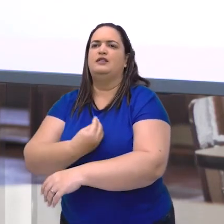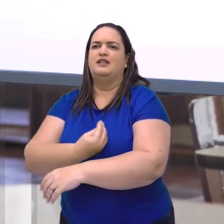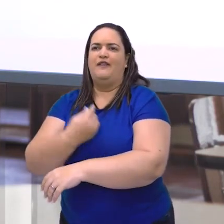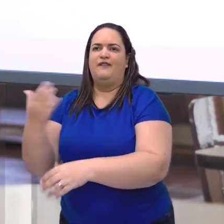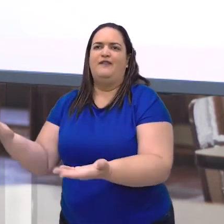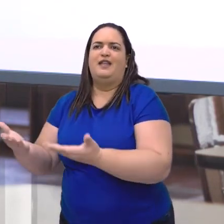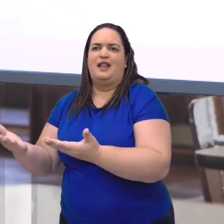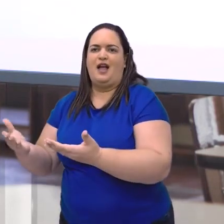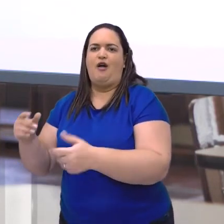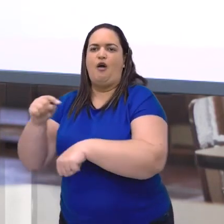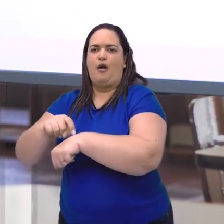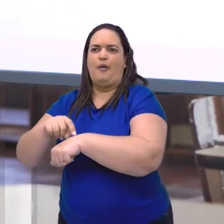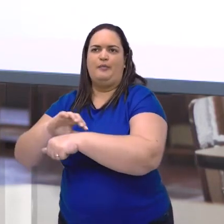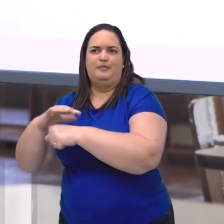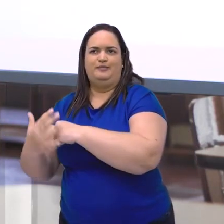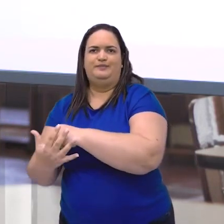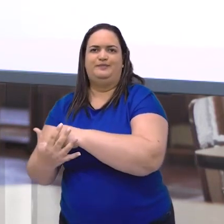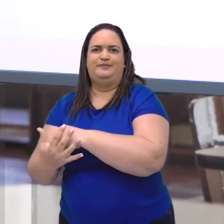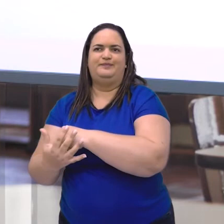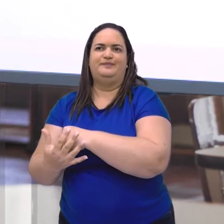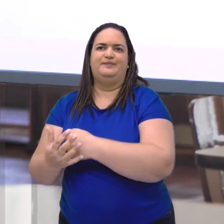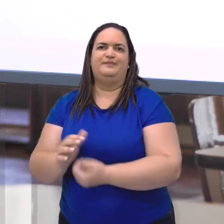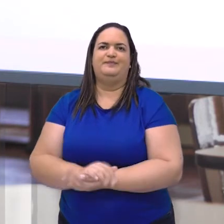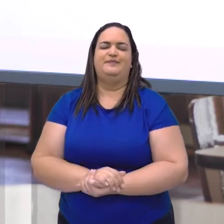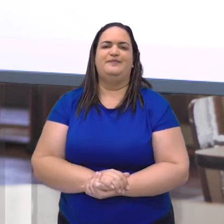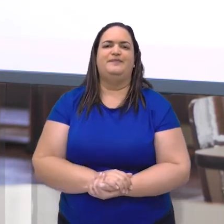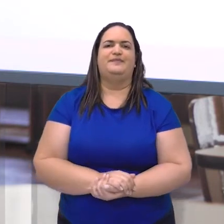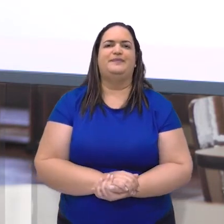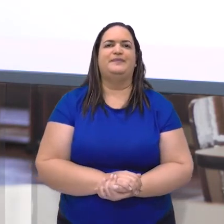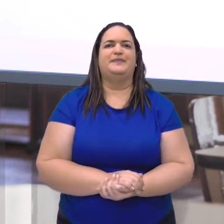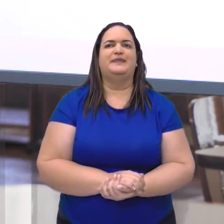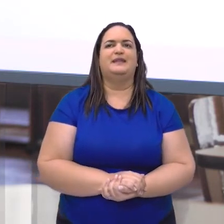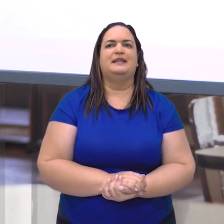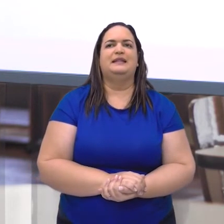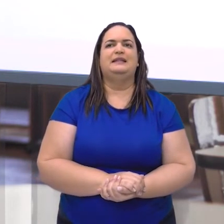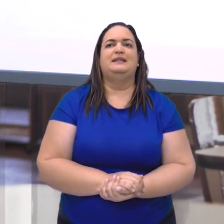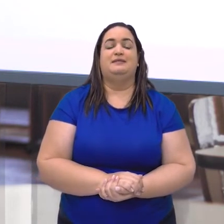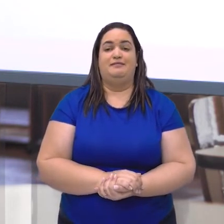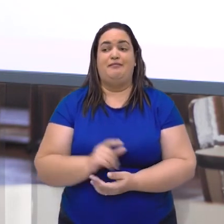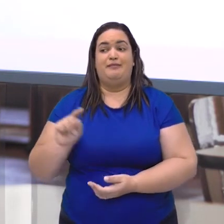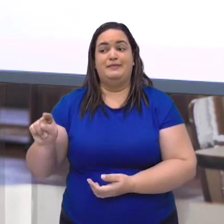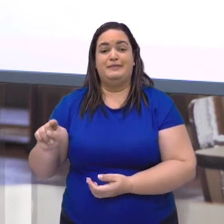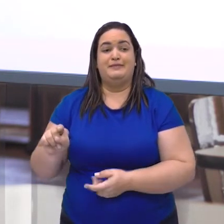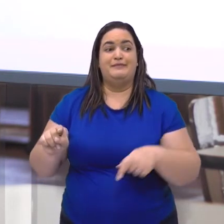sua maioria, eles são retirados de fatos verídicos.